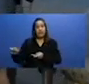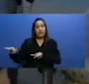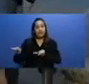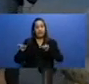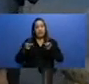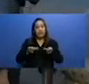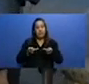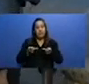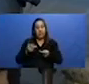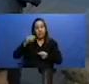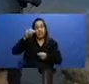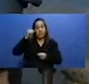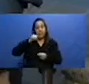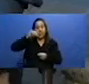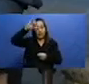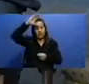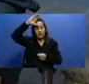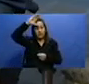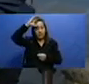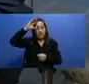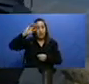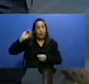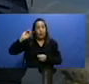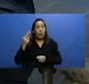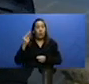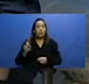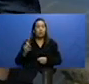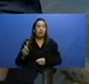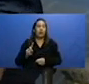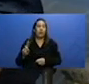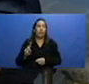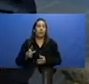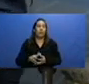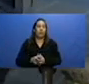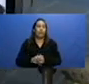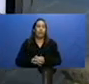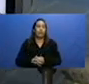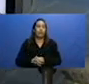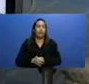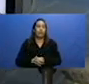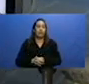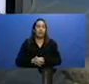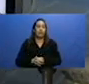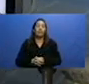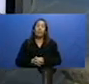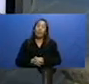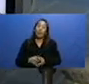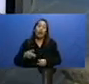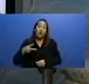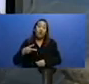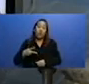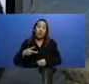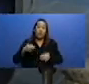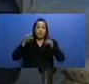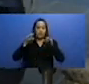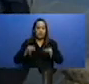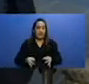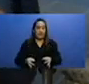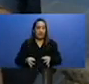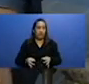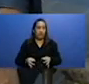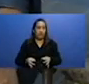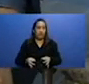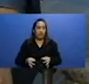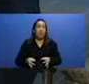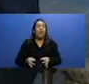visitar a família? O que vocês acham? Olha aqui que nós falamos. Os dois têm razão, né? Ela tem